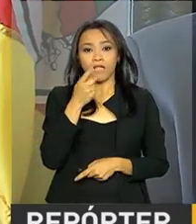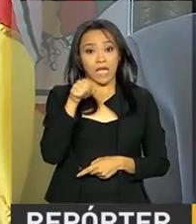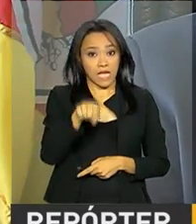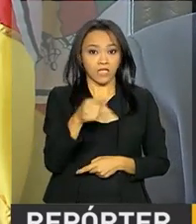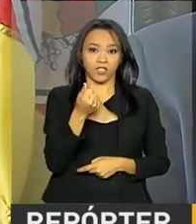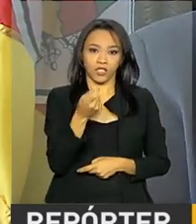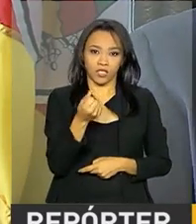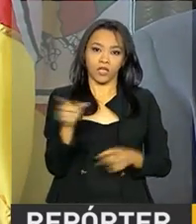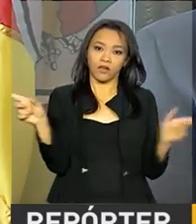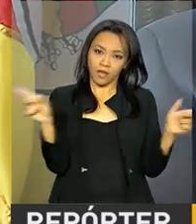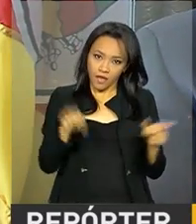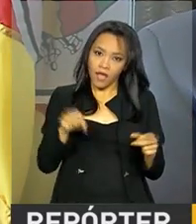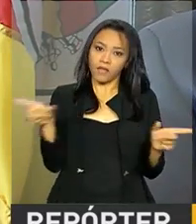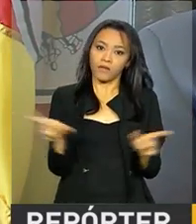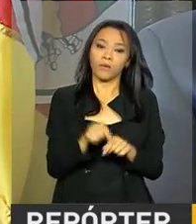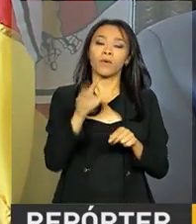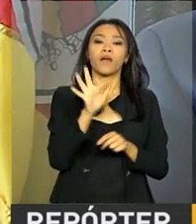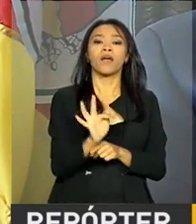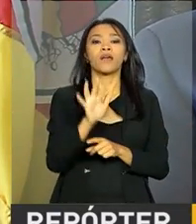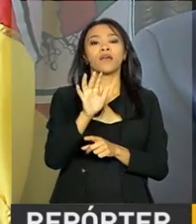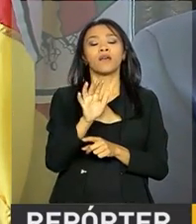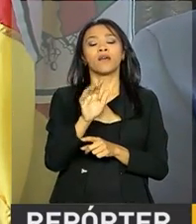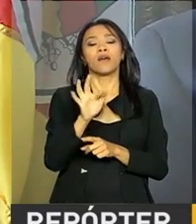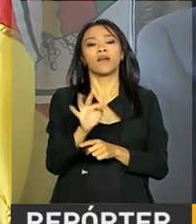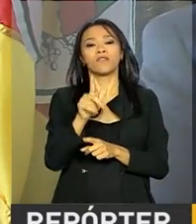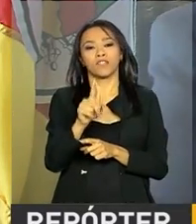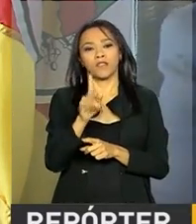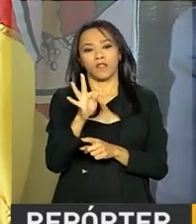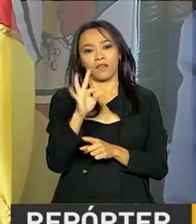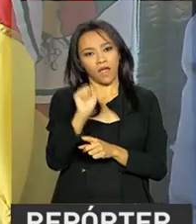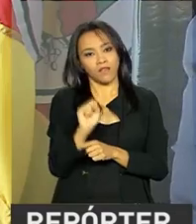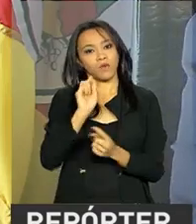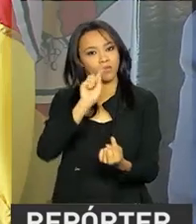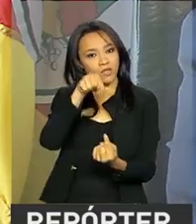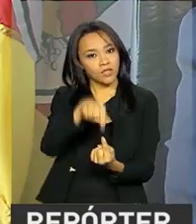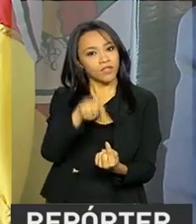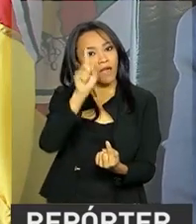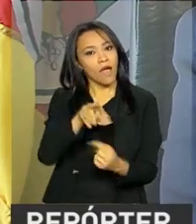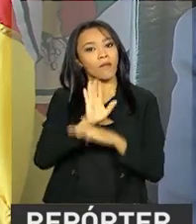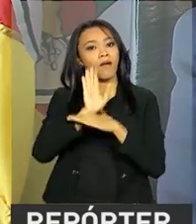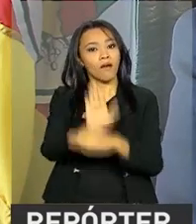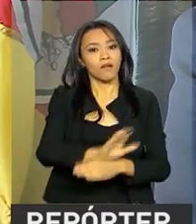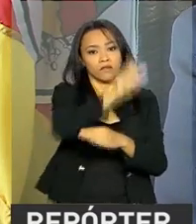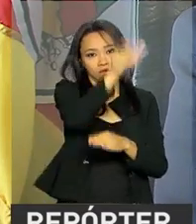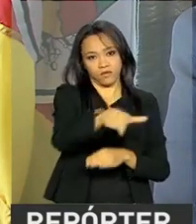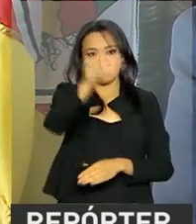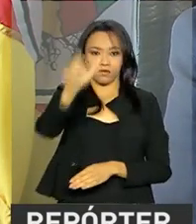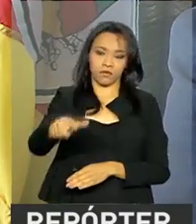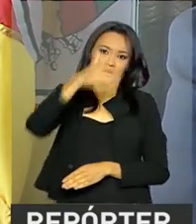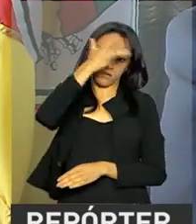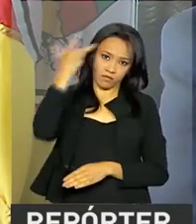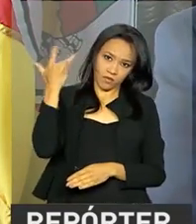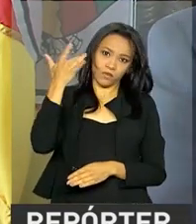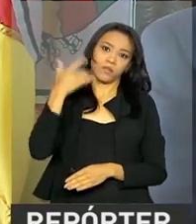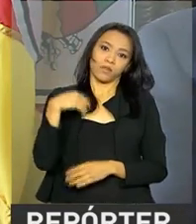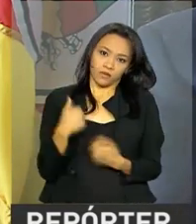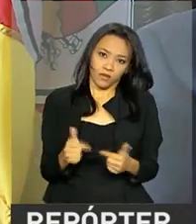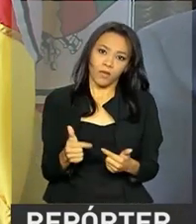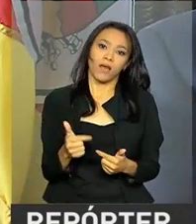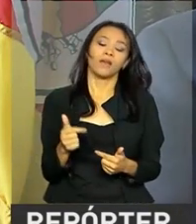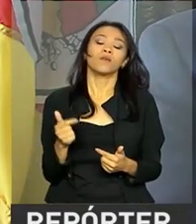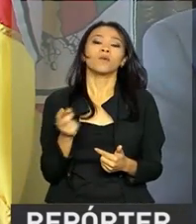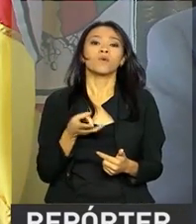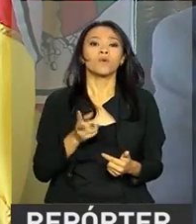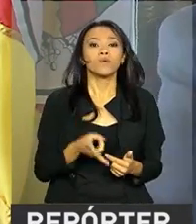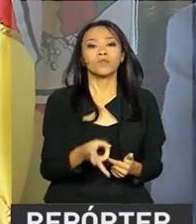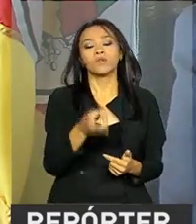do Trabalhador, ele precisa cumprir a sua finalidade pró-trabalhador. É dar sustentabilidade ao